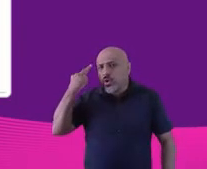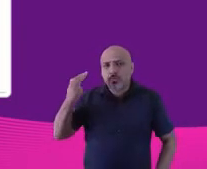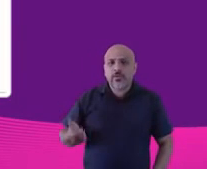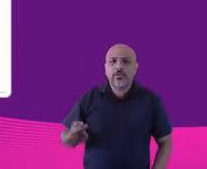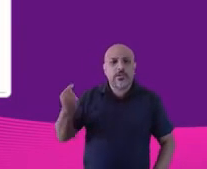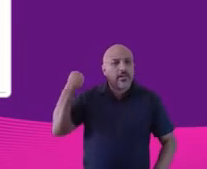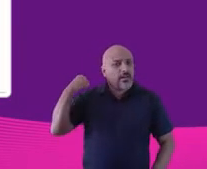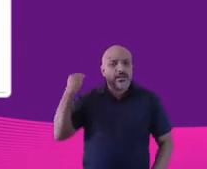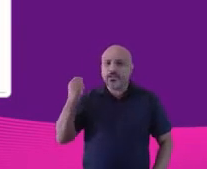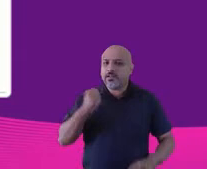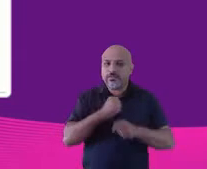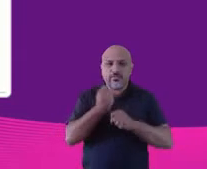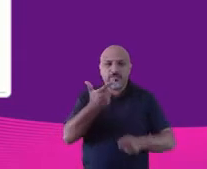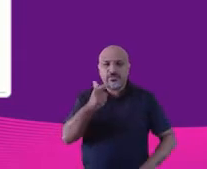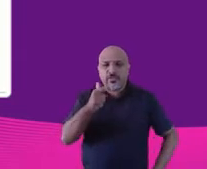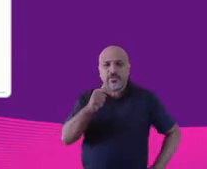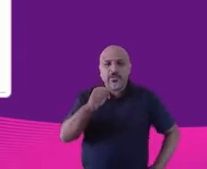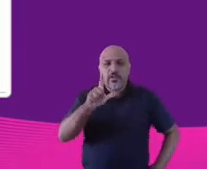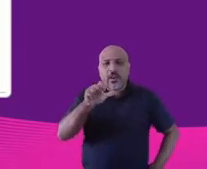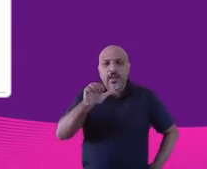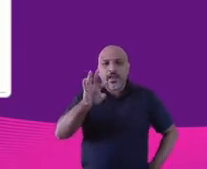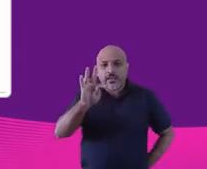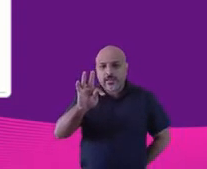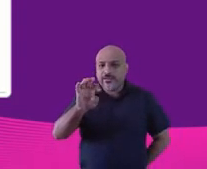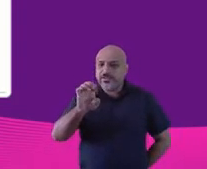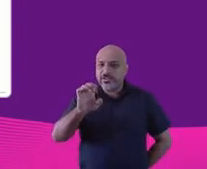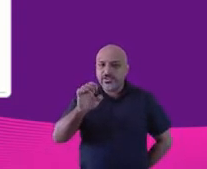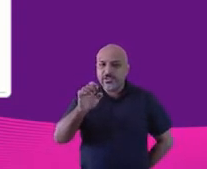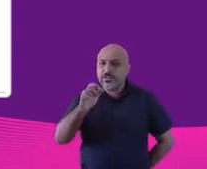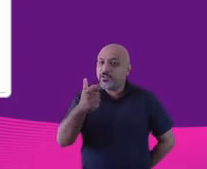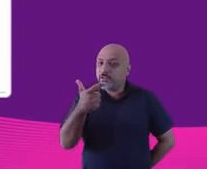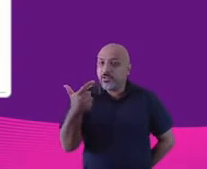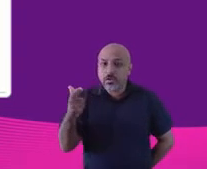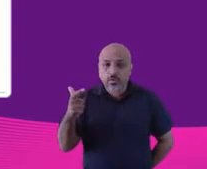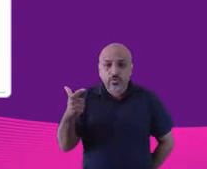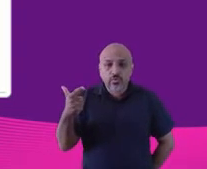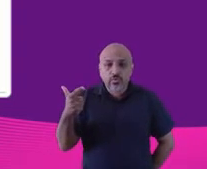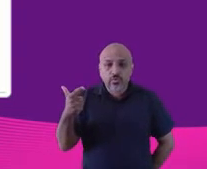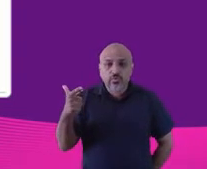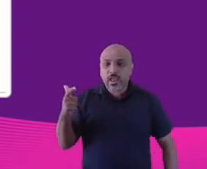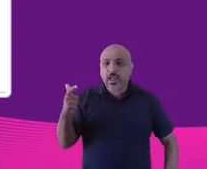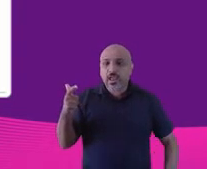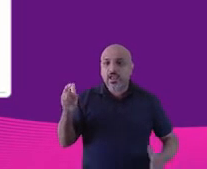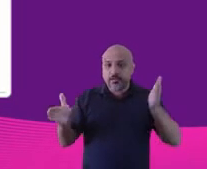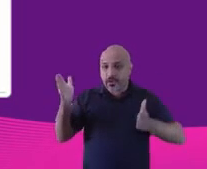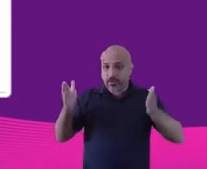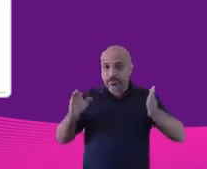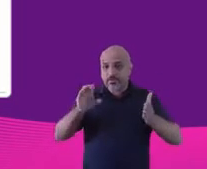light, né? Então a gente não tem esses parâmetros.